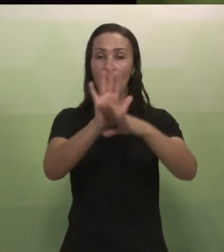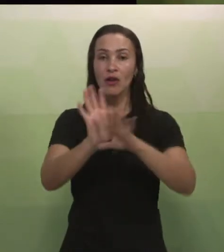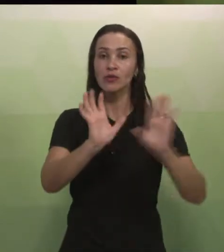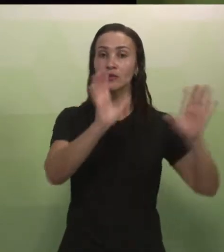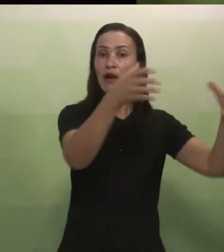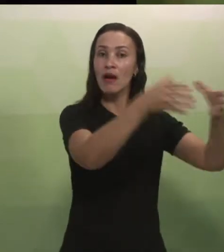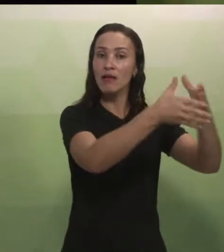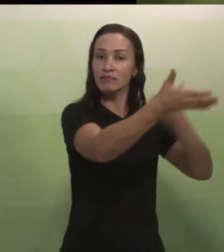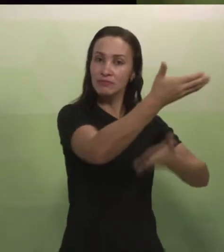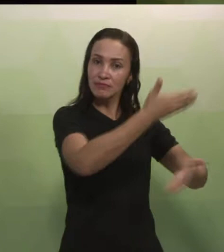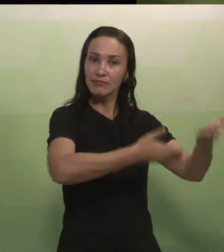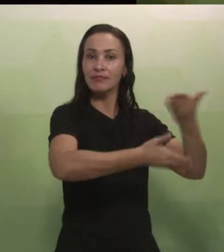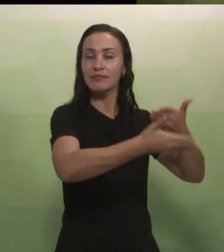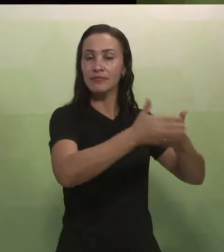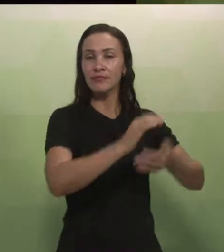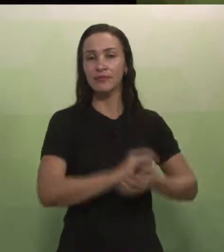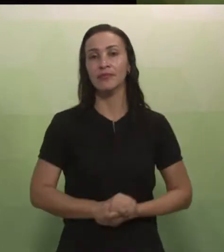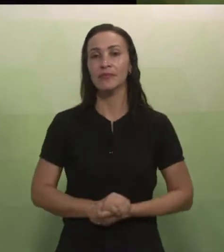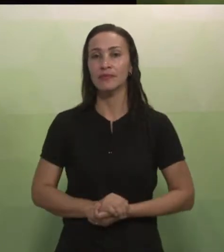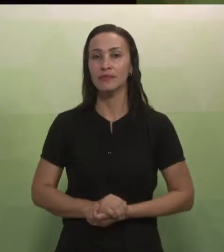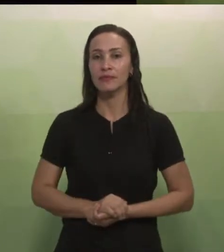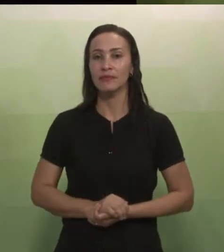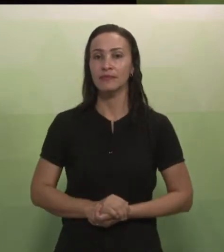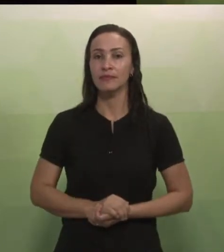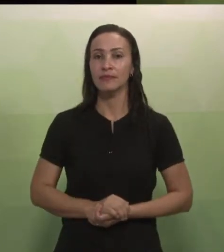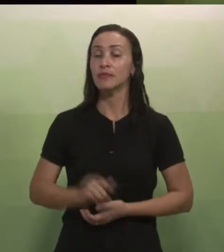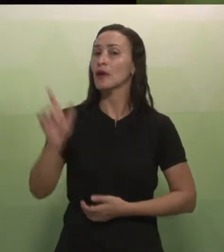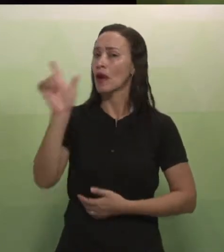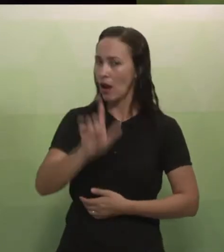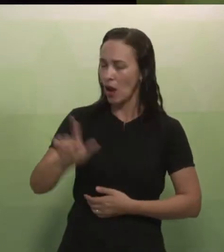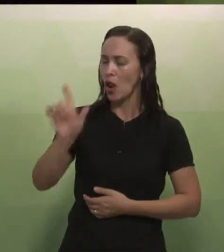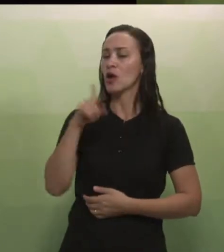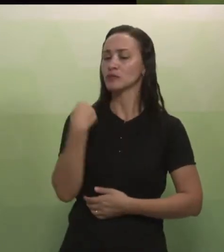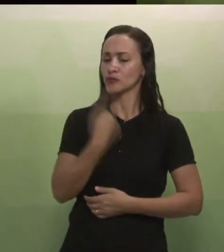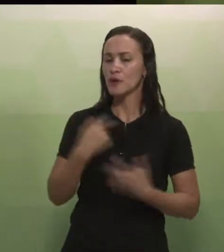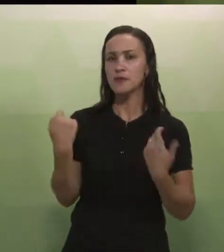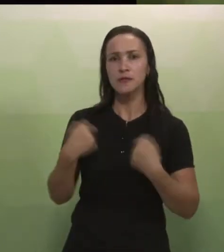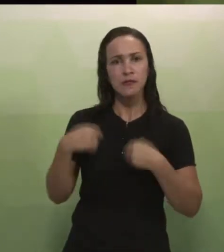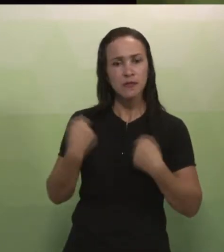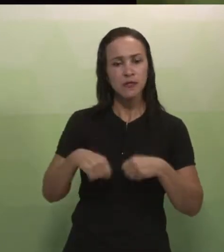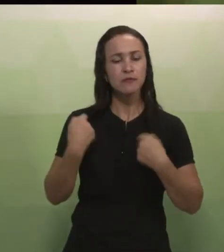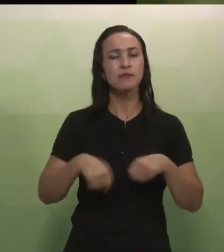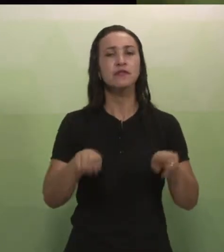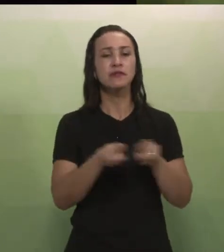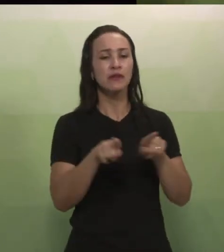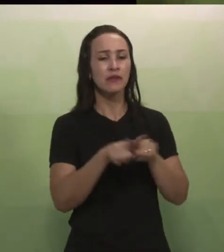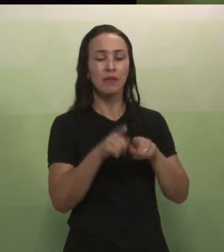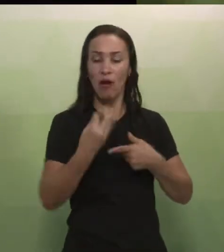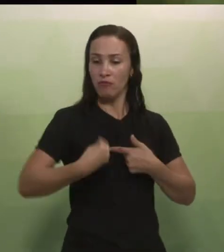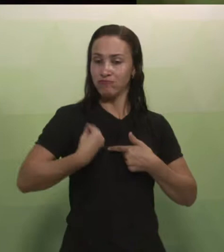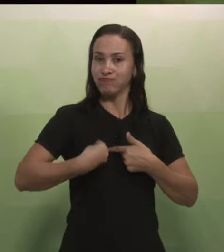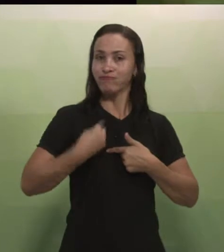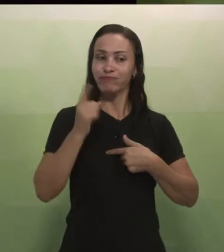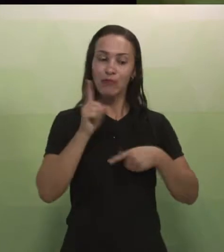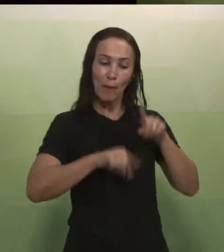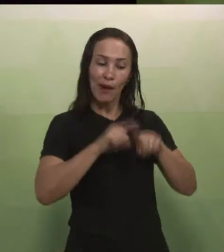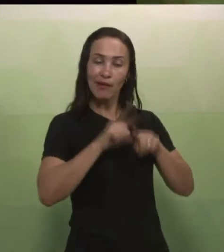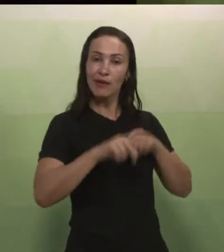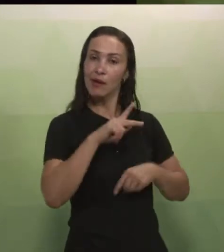comum, né? Lógico que nós temos nossa materialidade, a necessidade de suprirmos nossa